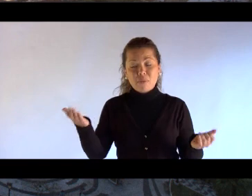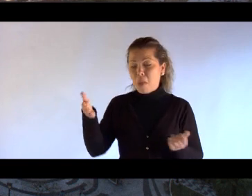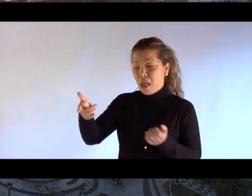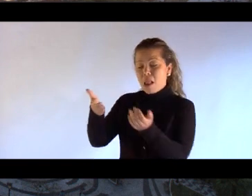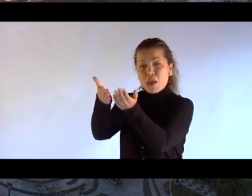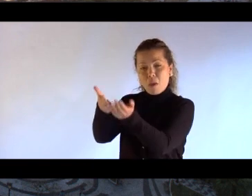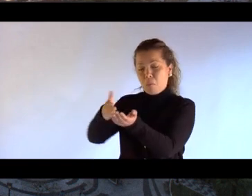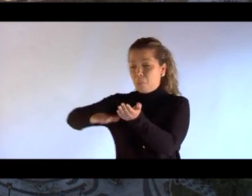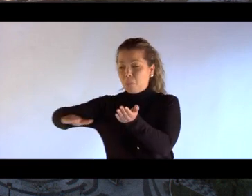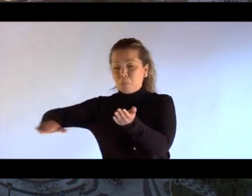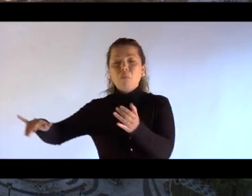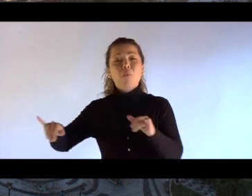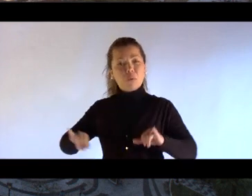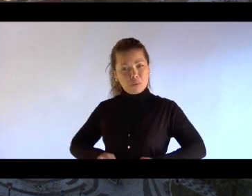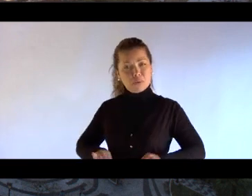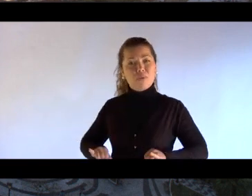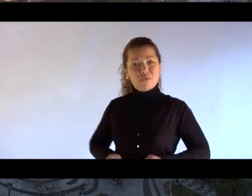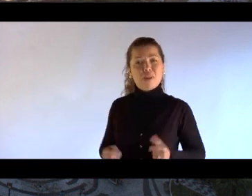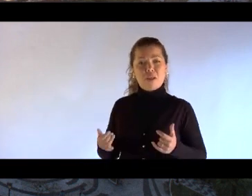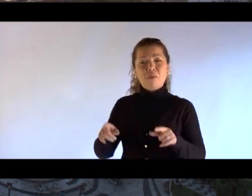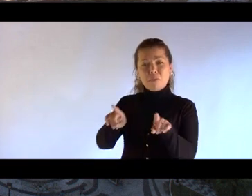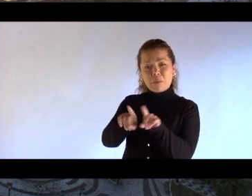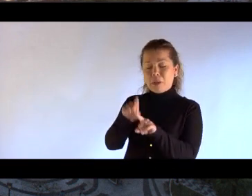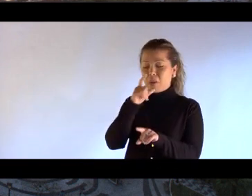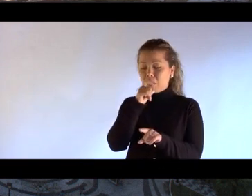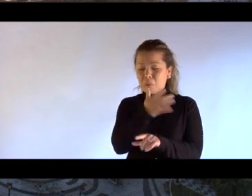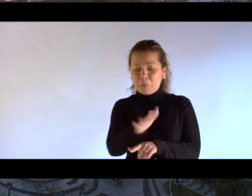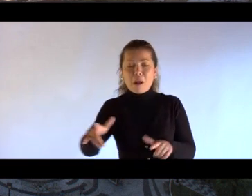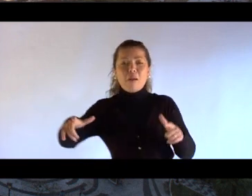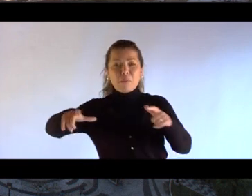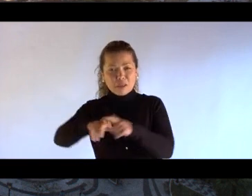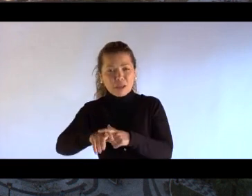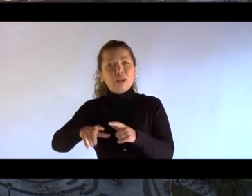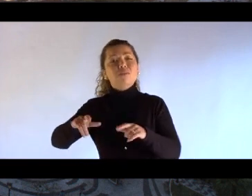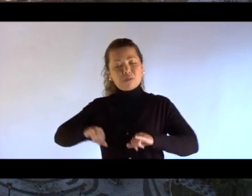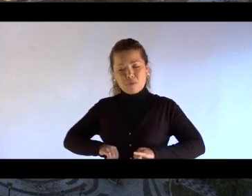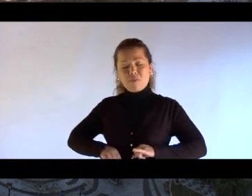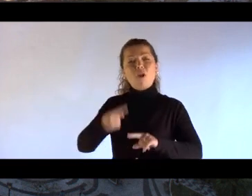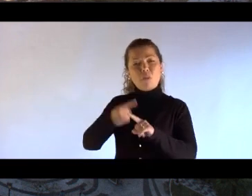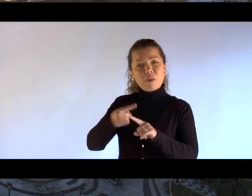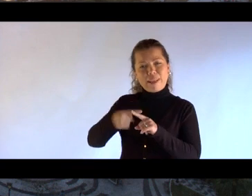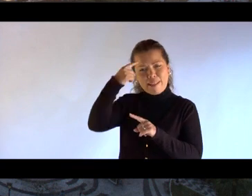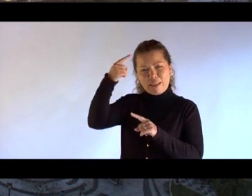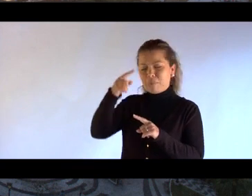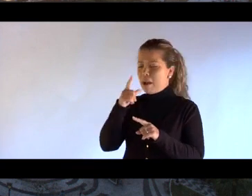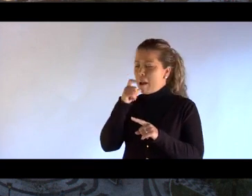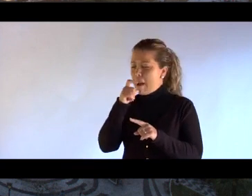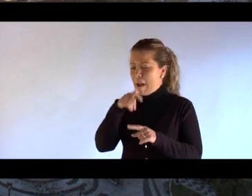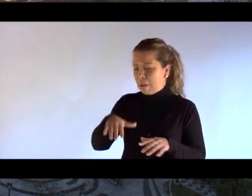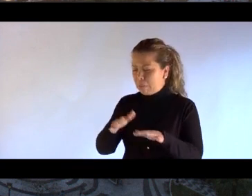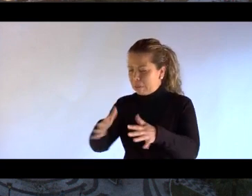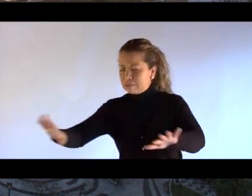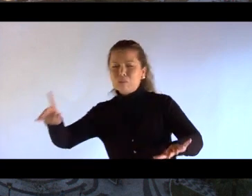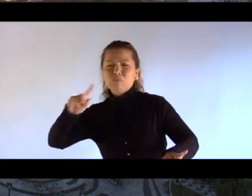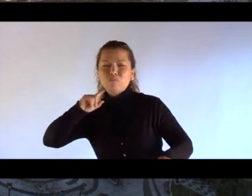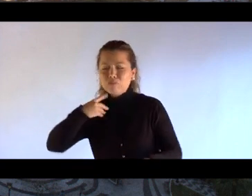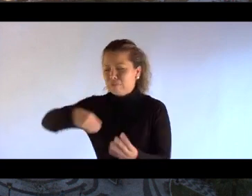água potável para os habitantes. Mais tarde, em um riacho a seus pés, foi lavada a imagem de Bom Jesus de